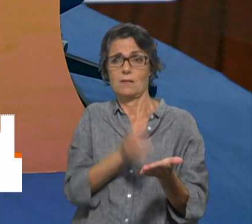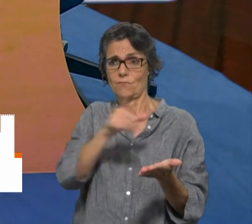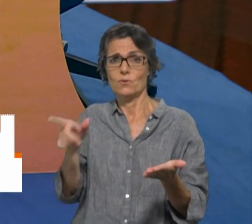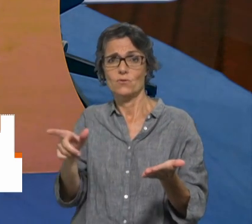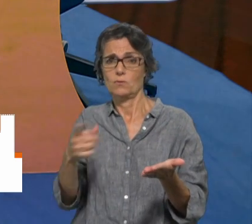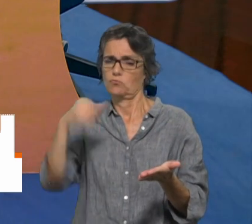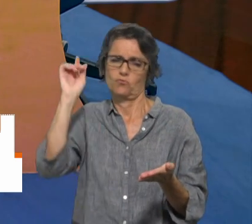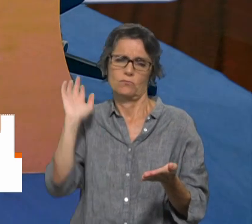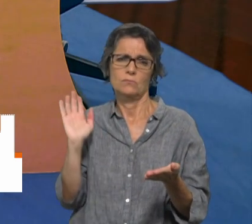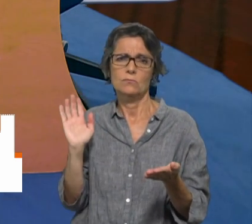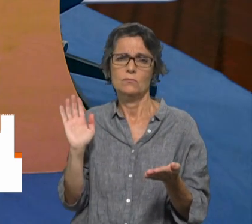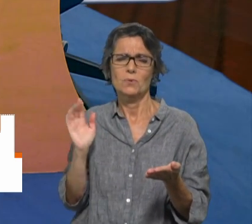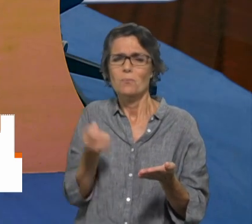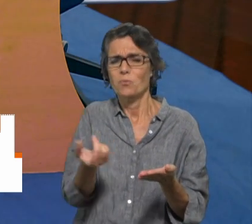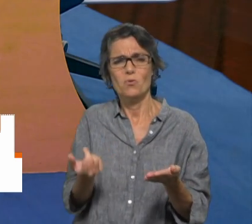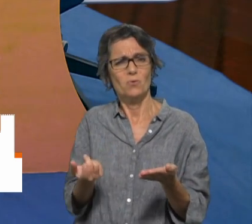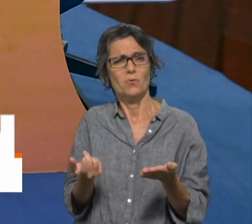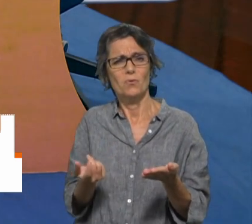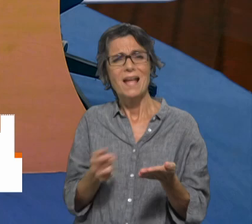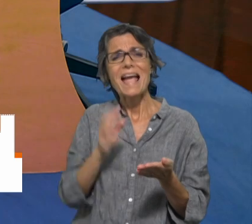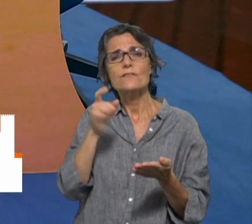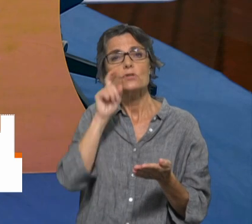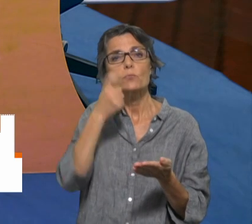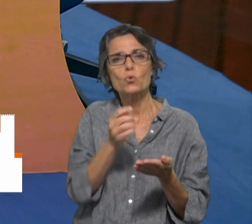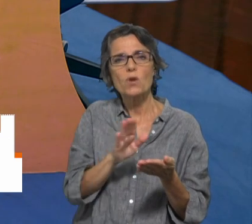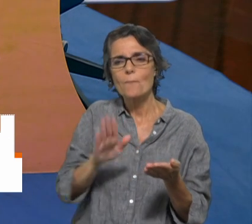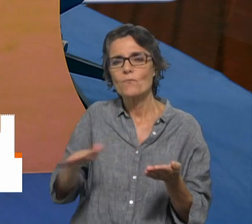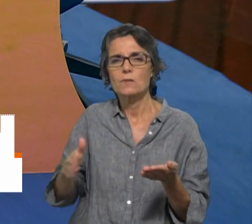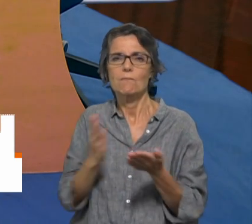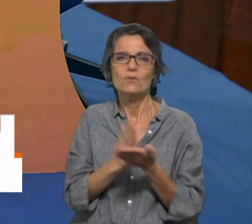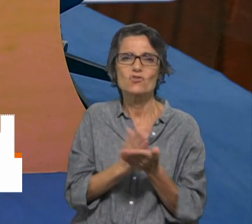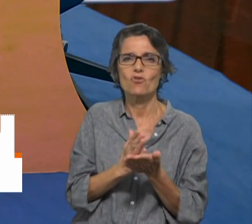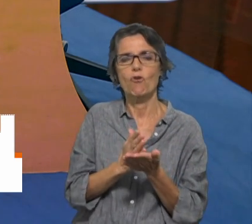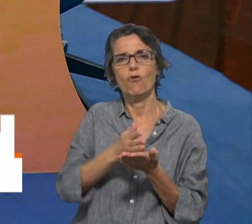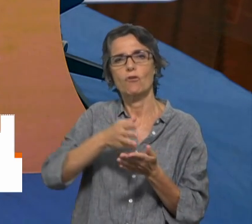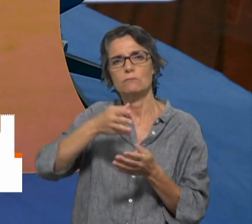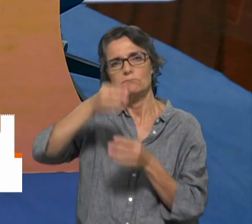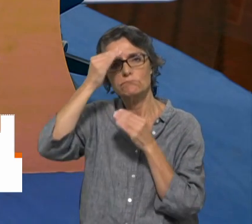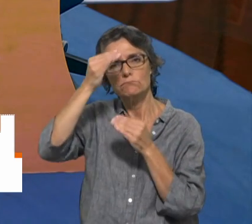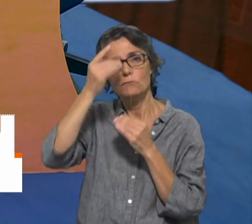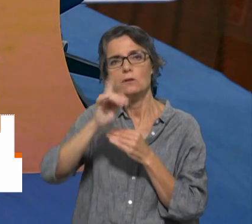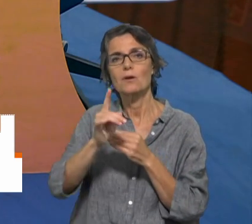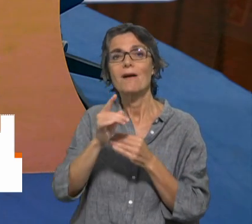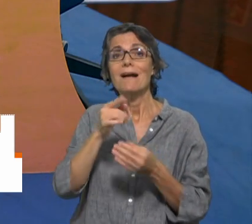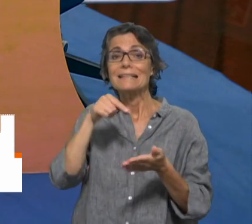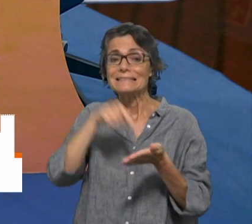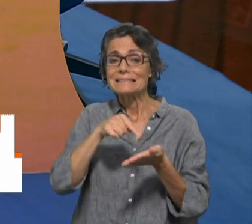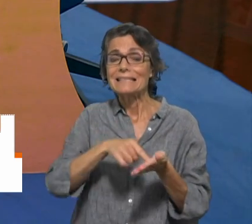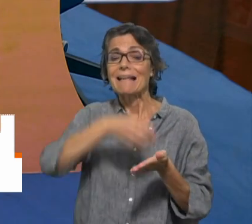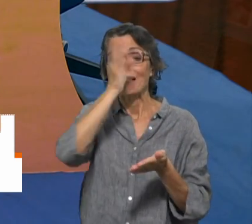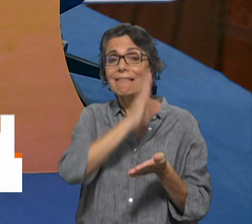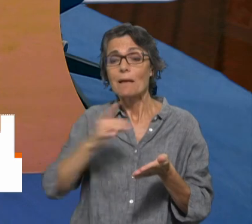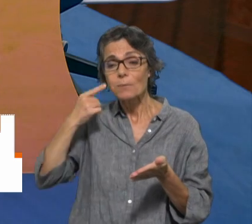num sentido científico, escolar, doutrinal. É que essa palavra se